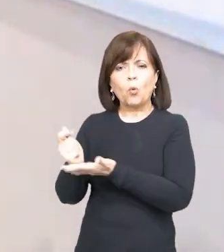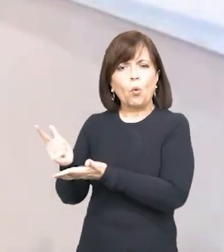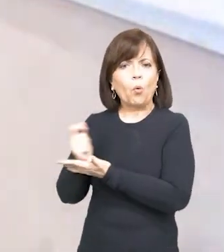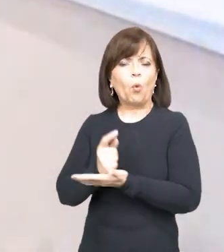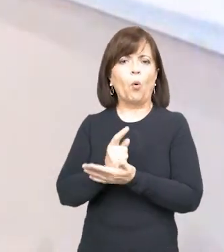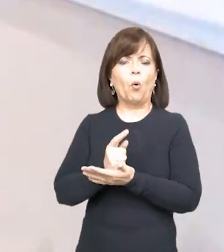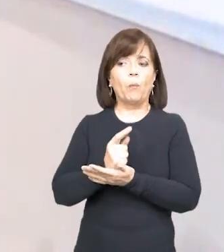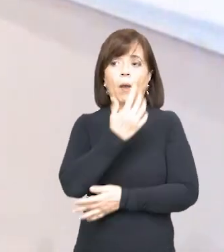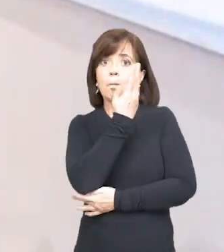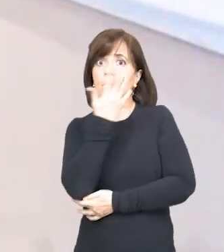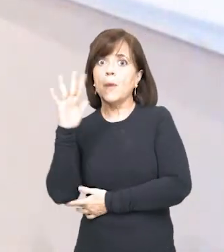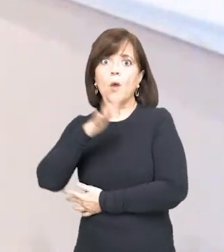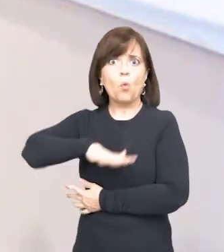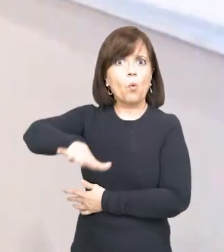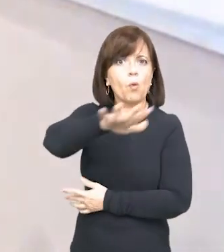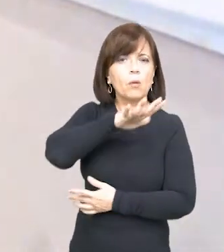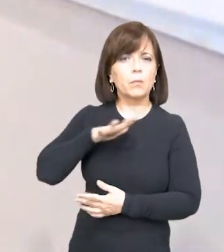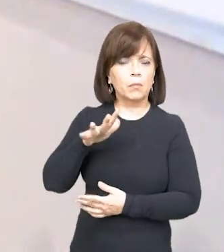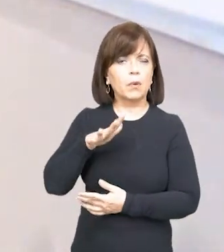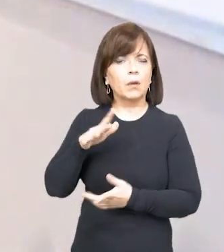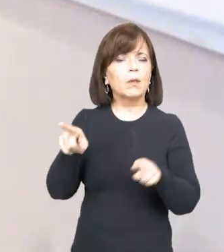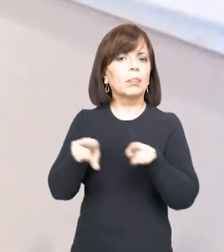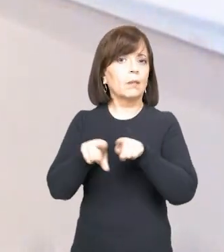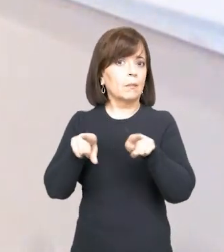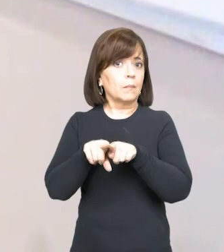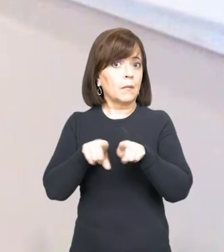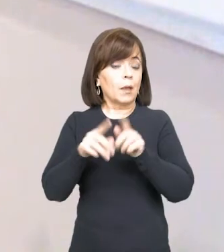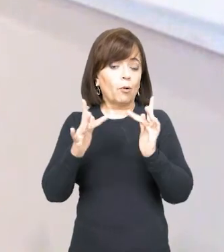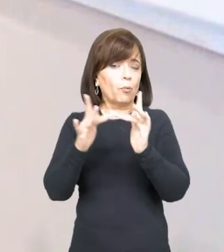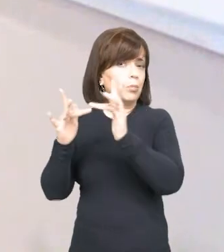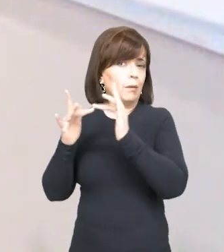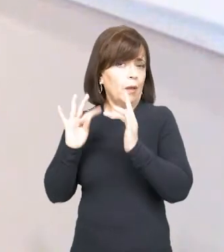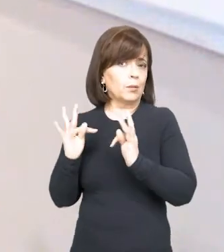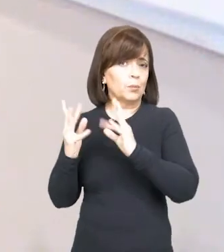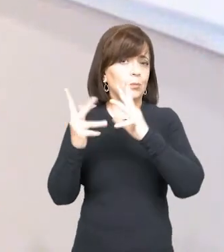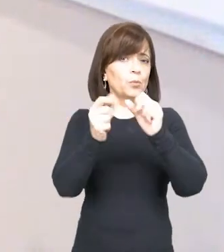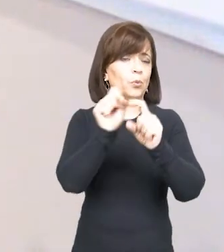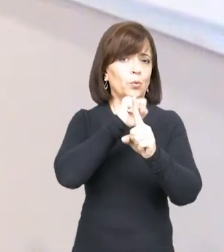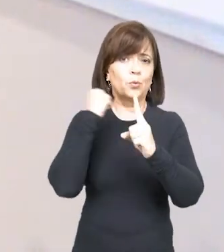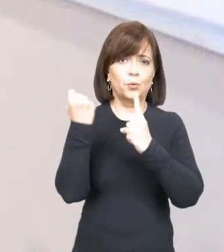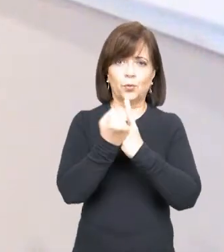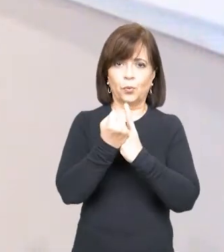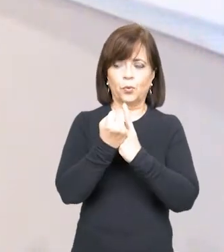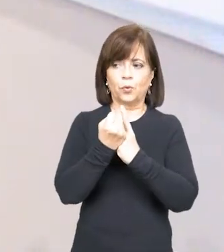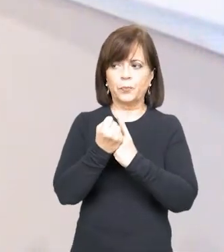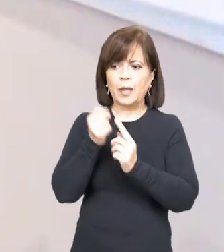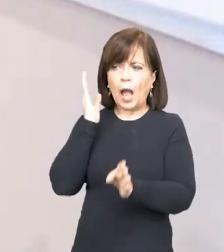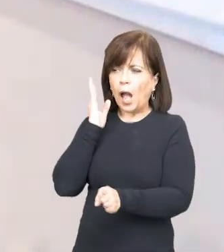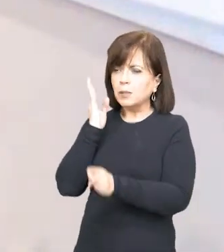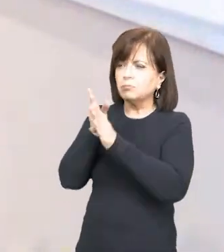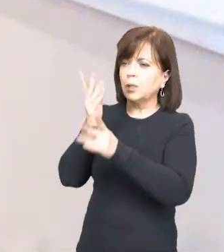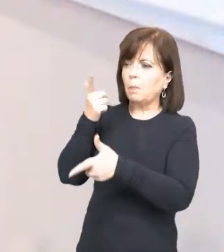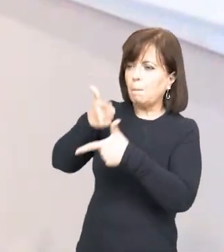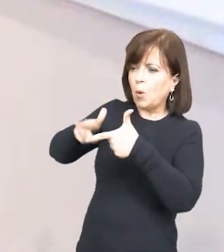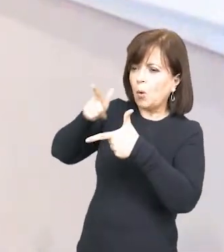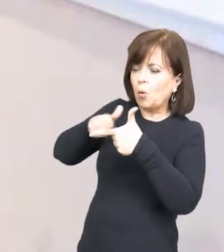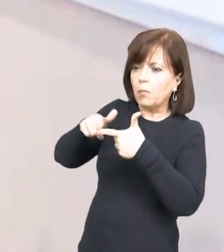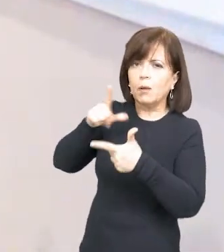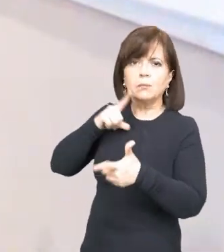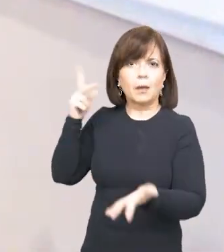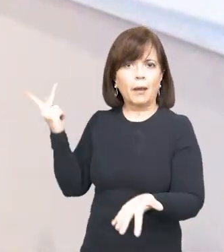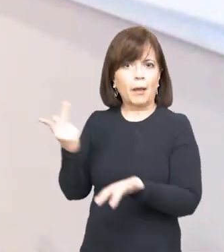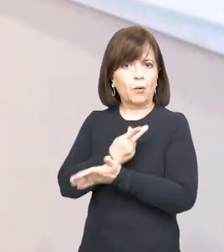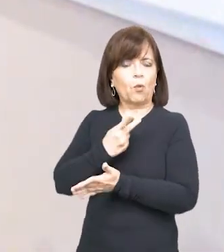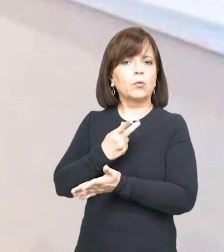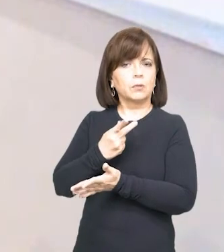ambiente. Então, muitas vezes, quando a gente enxerga um problema, né, a gente se depara com um problema, uma demanda que é